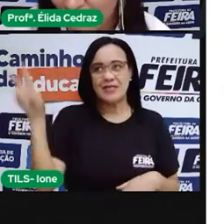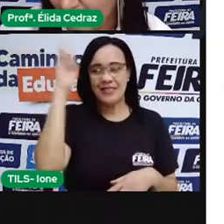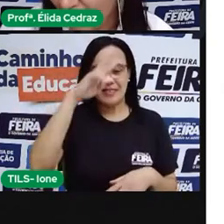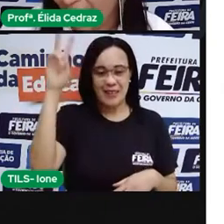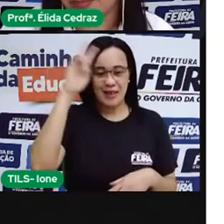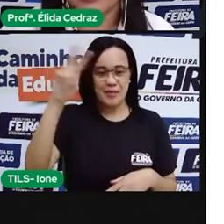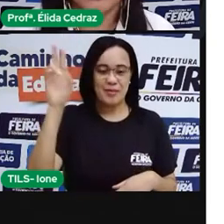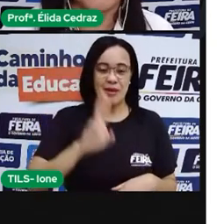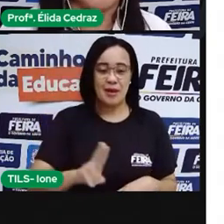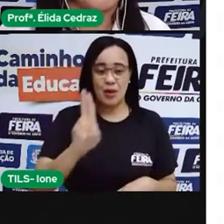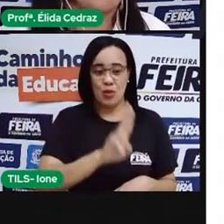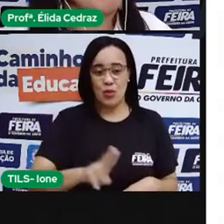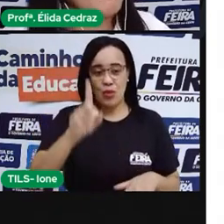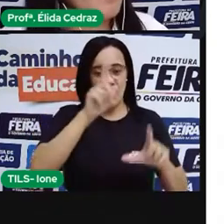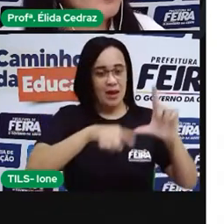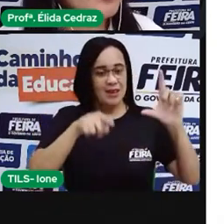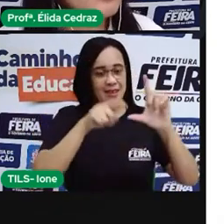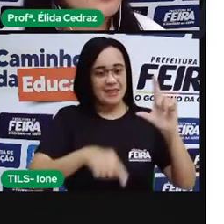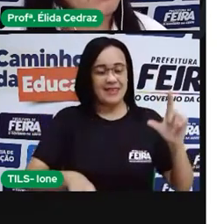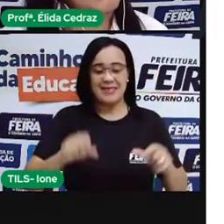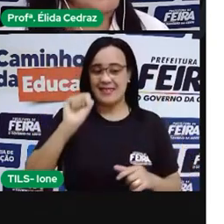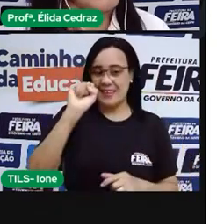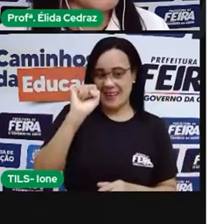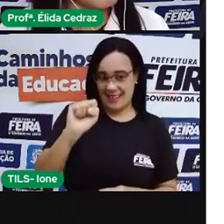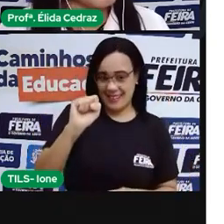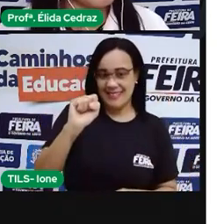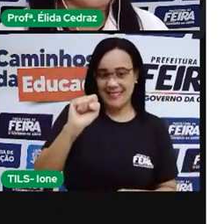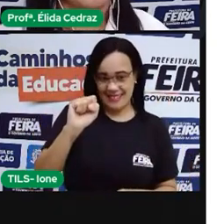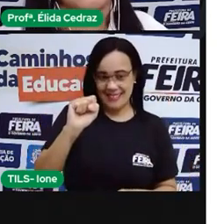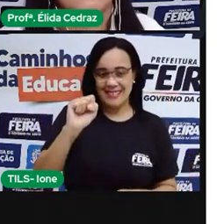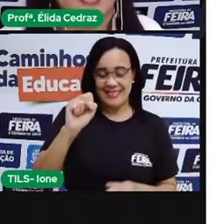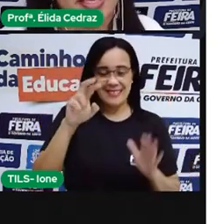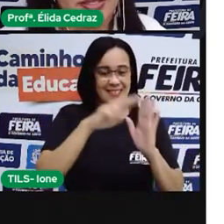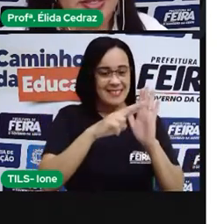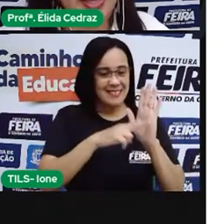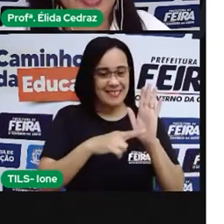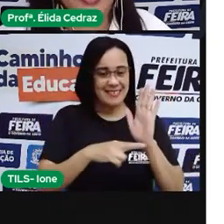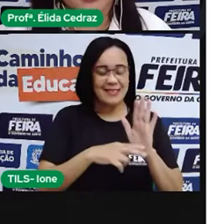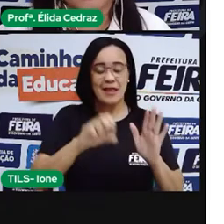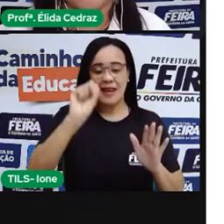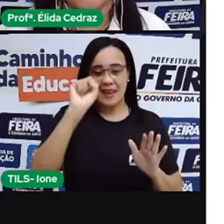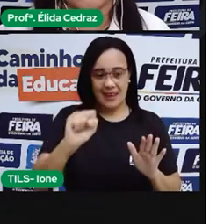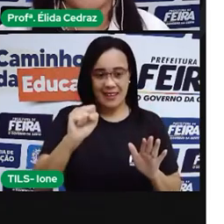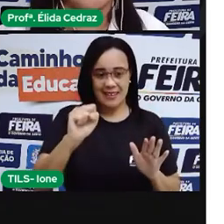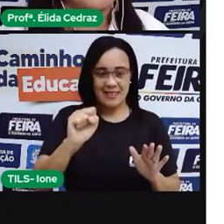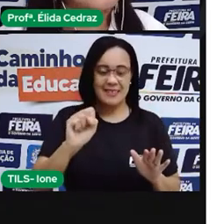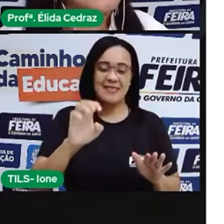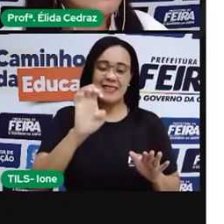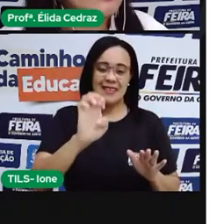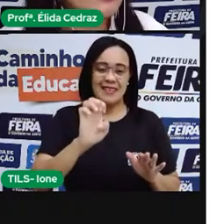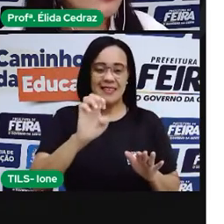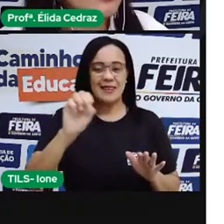Vamos começar? Regras S e SS.